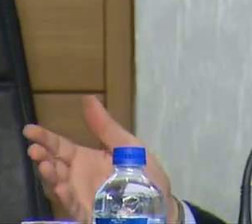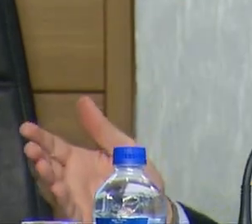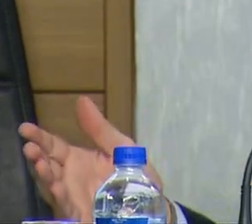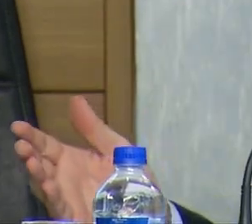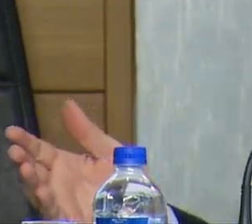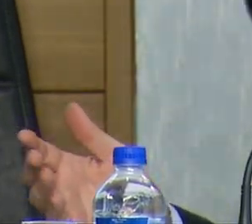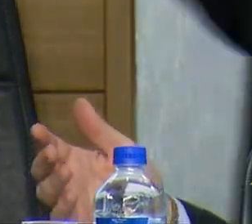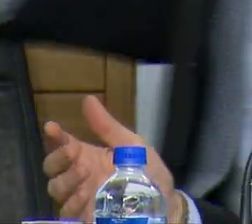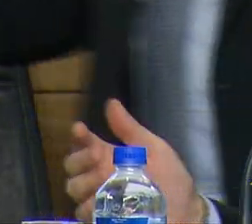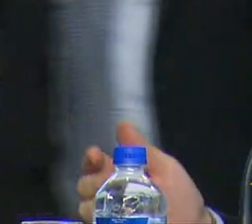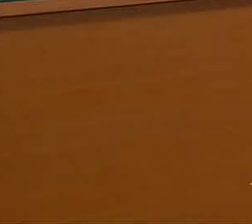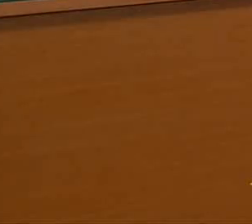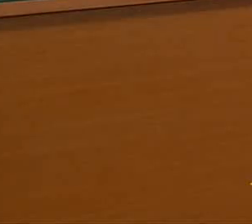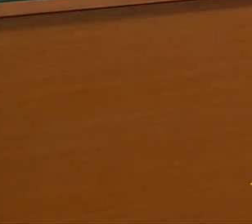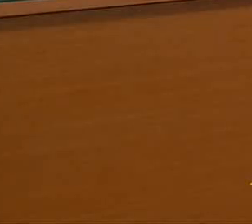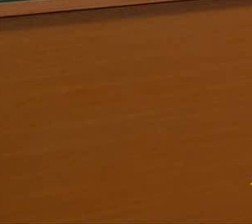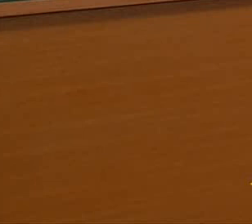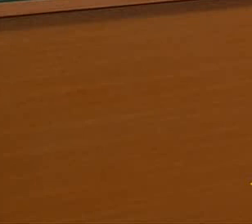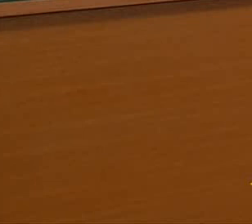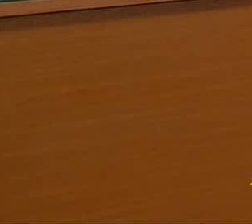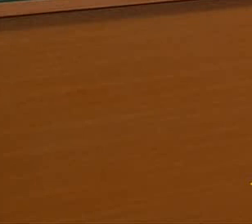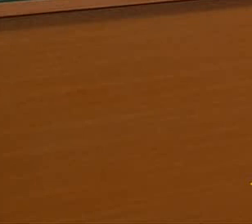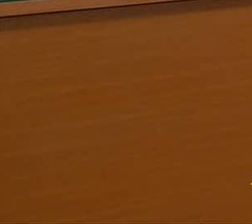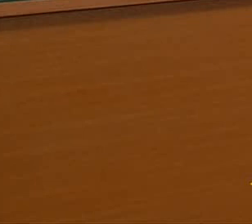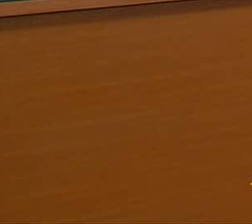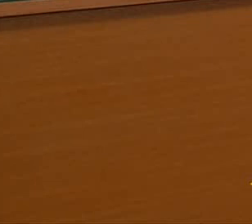tempo disponível.